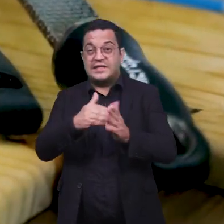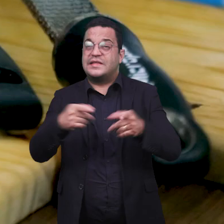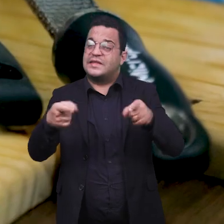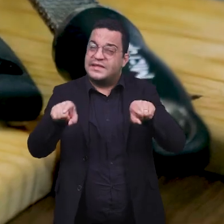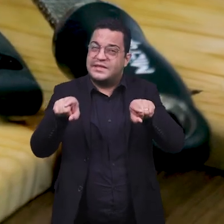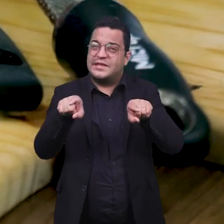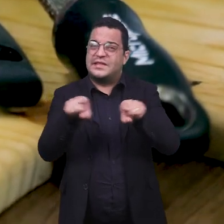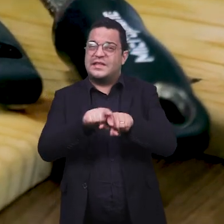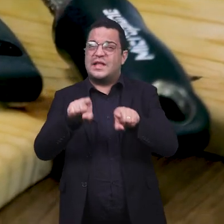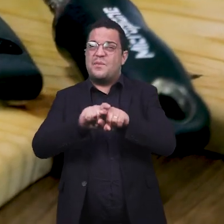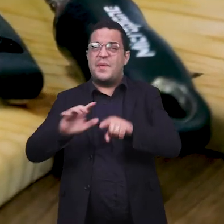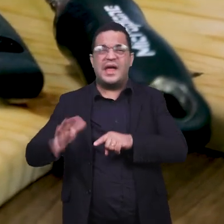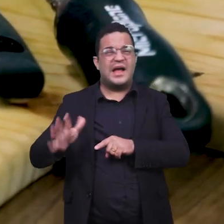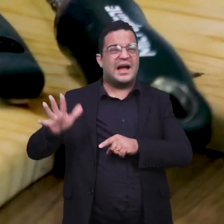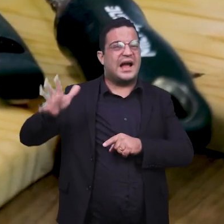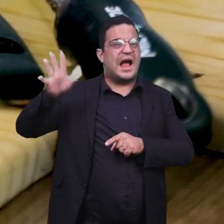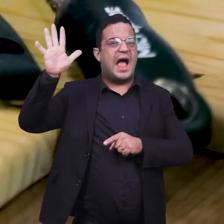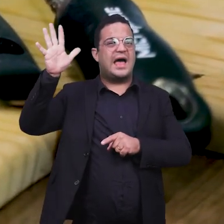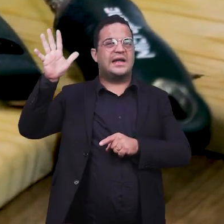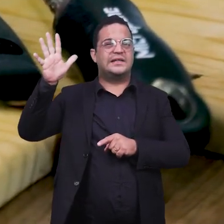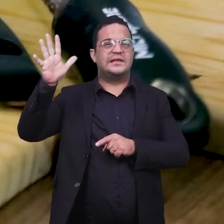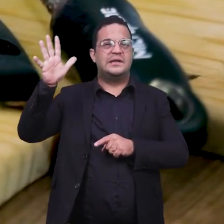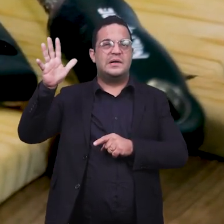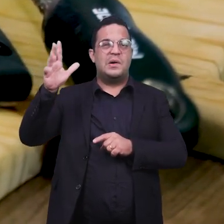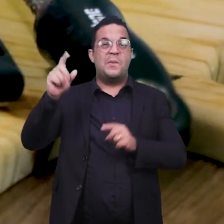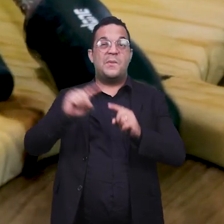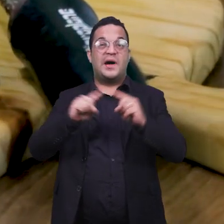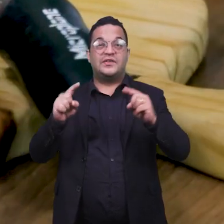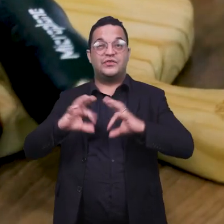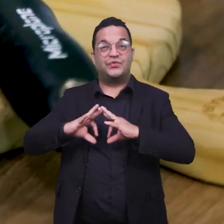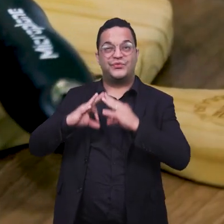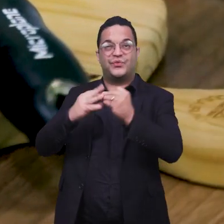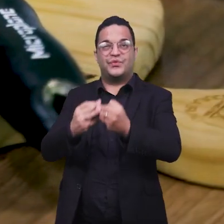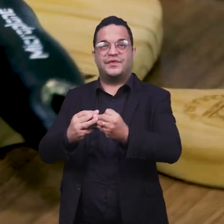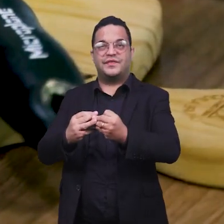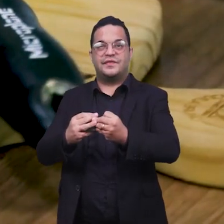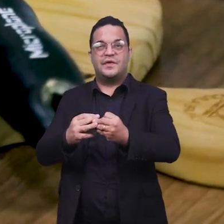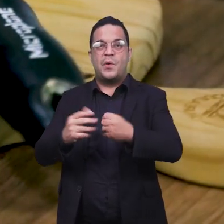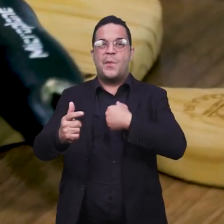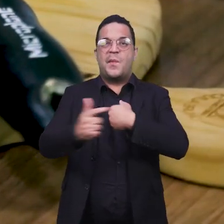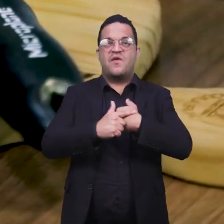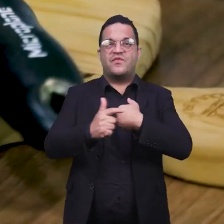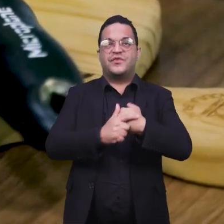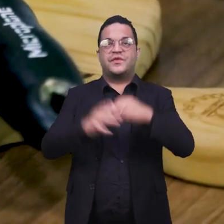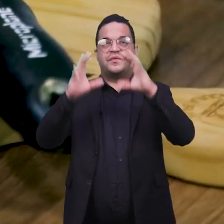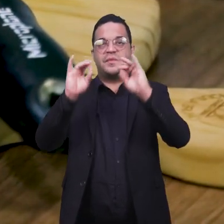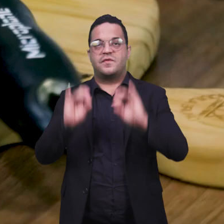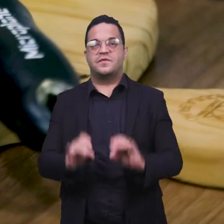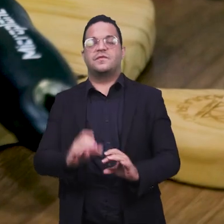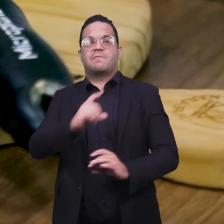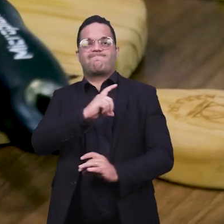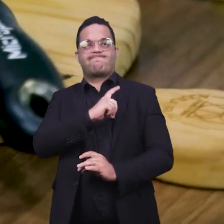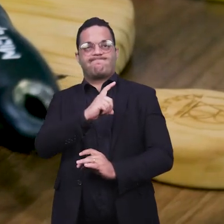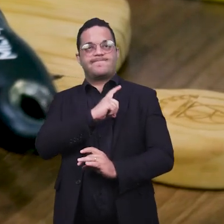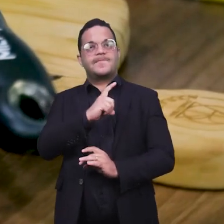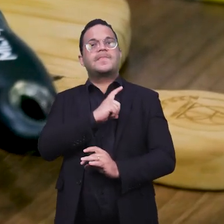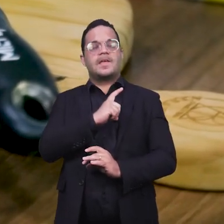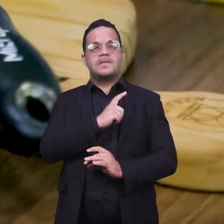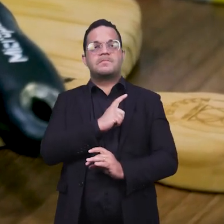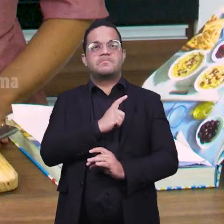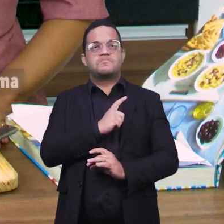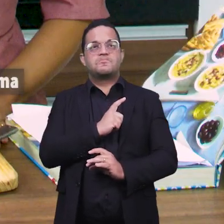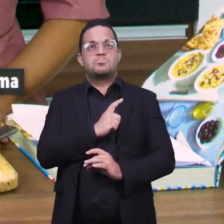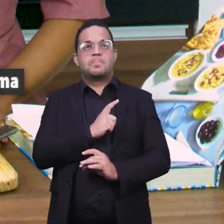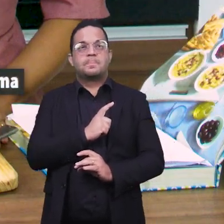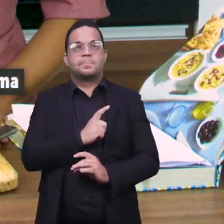mas depende muito daquilo que é a função para aquele profissional. No nosso caso, a gente realmente tem um monte